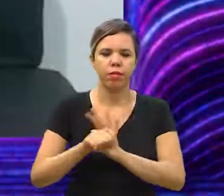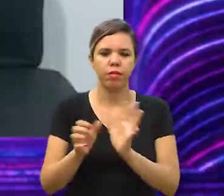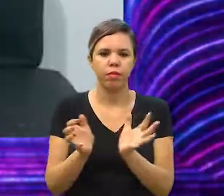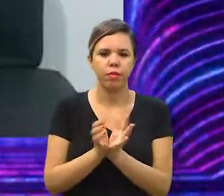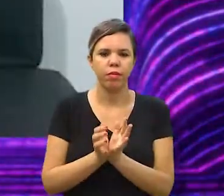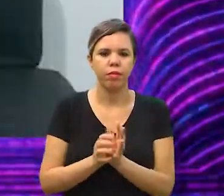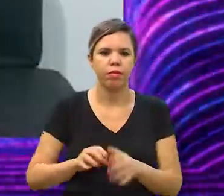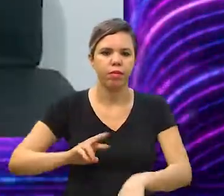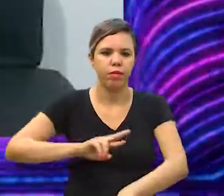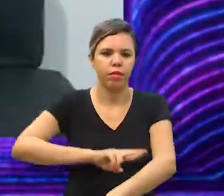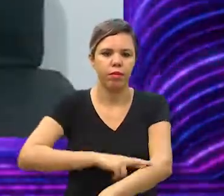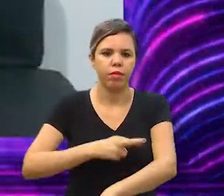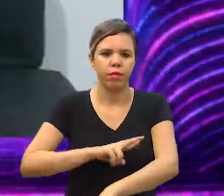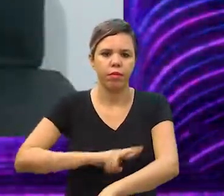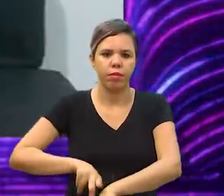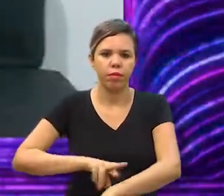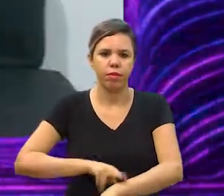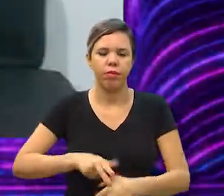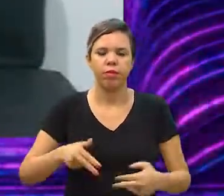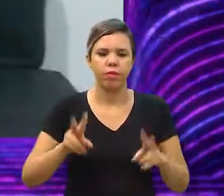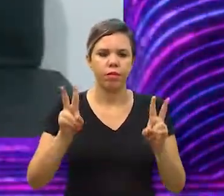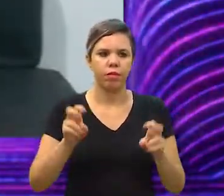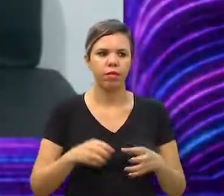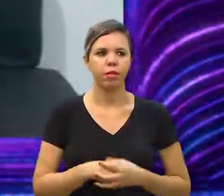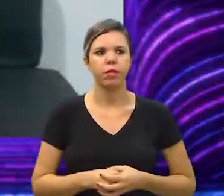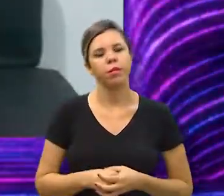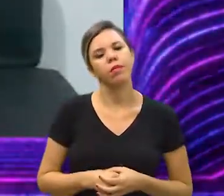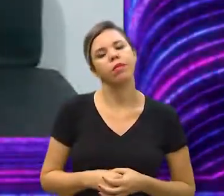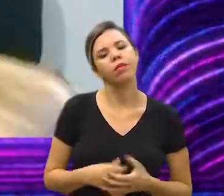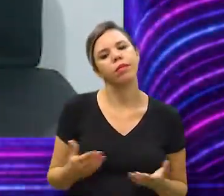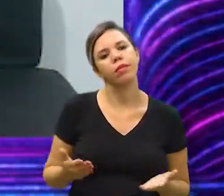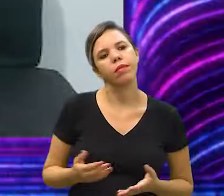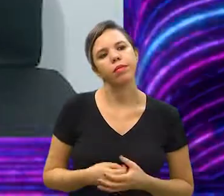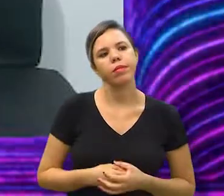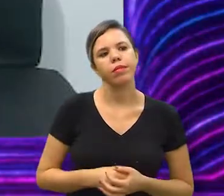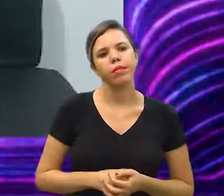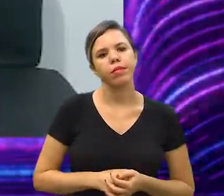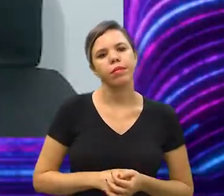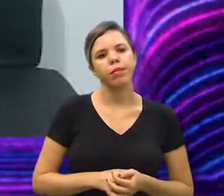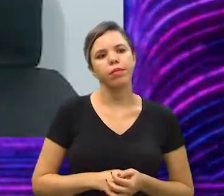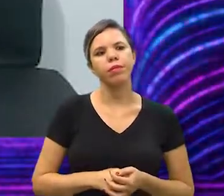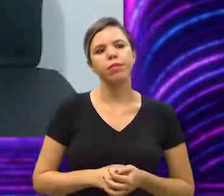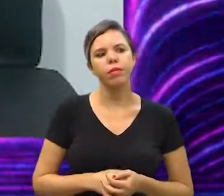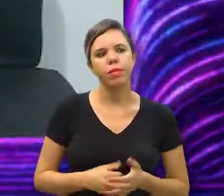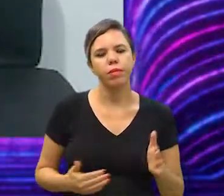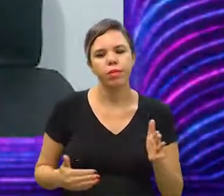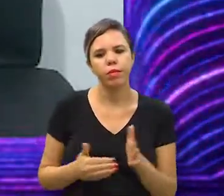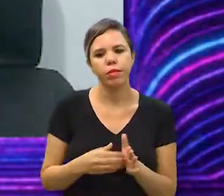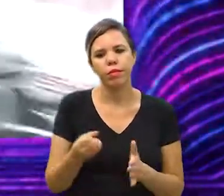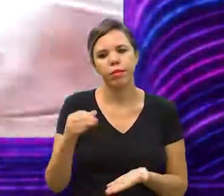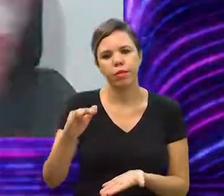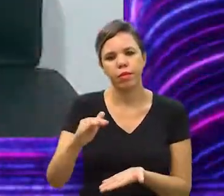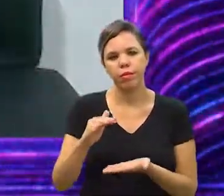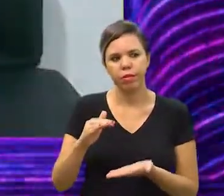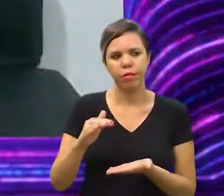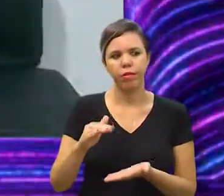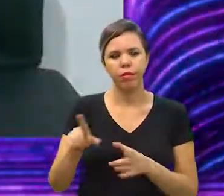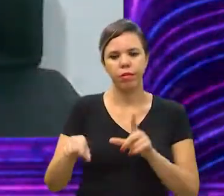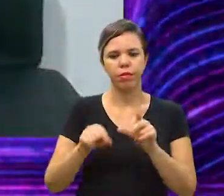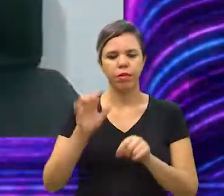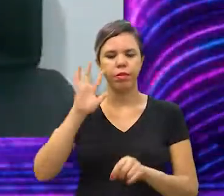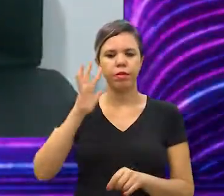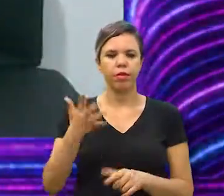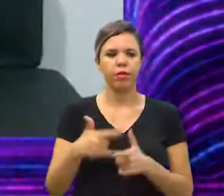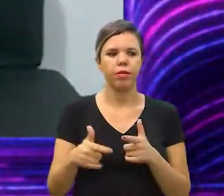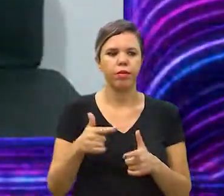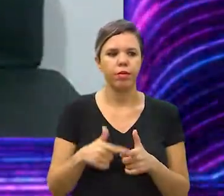criminosas, sobre racismo, alguns temas nesse sentido. E agora, né, no último volume, ele está meio que solucionando